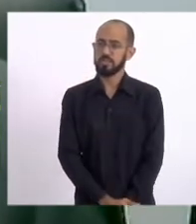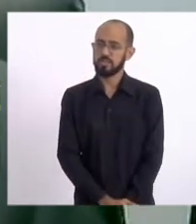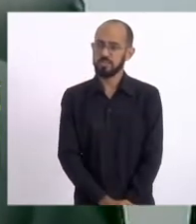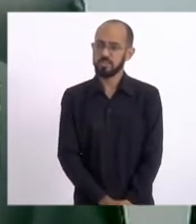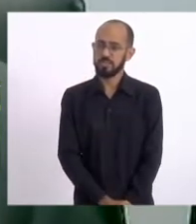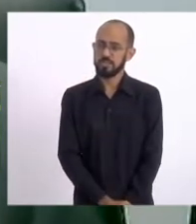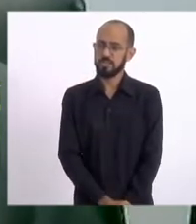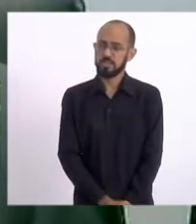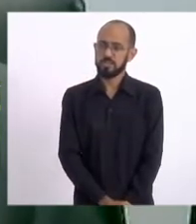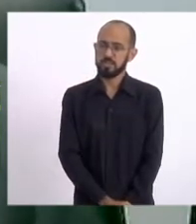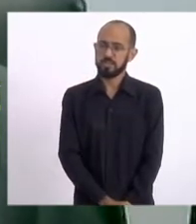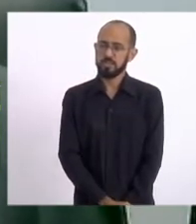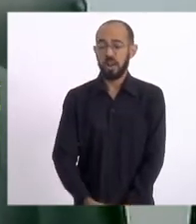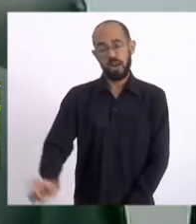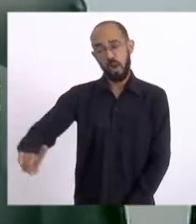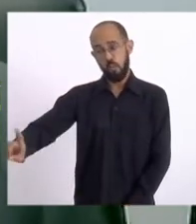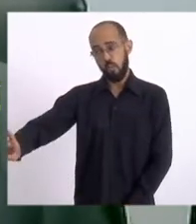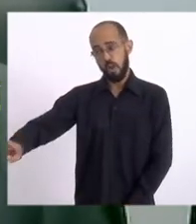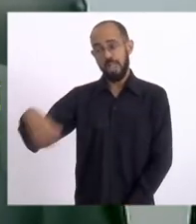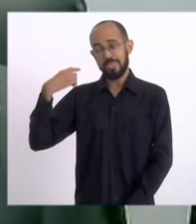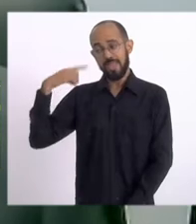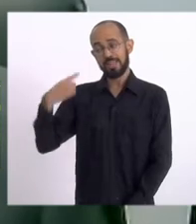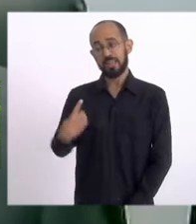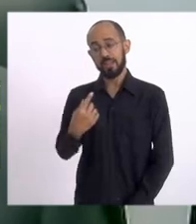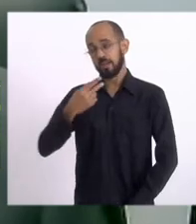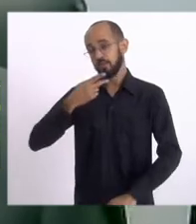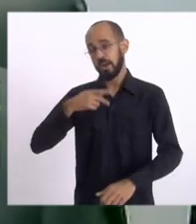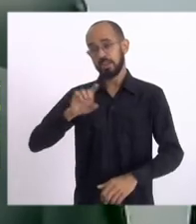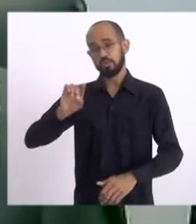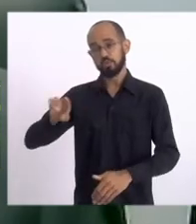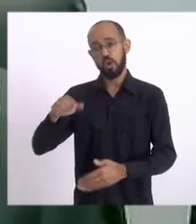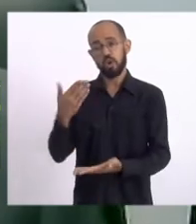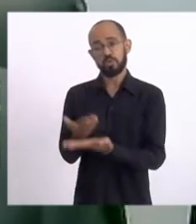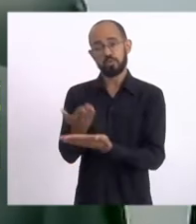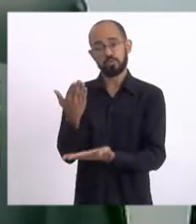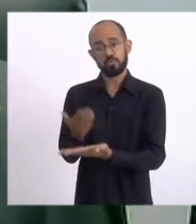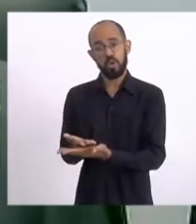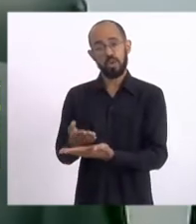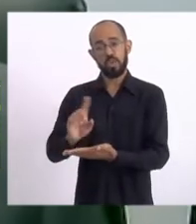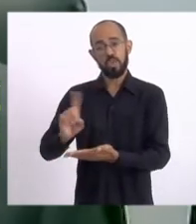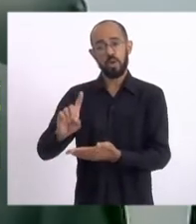Da Dani fala só nas escolas. Ah. Não fala sobre política de